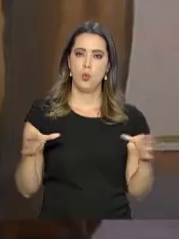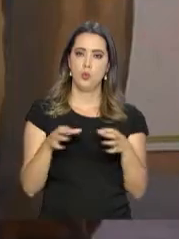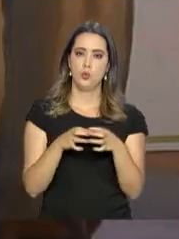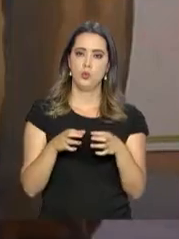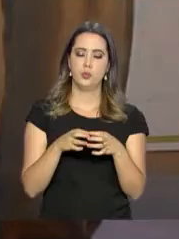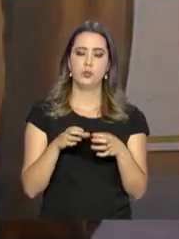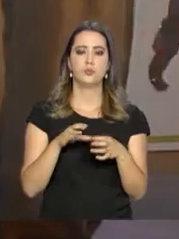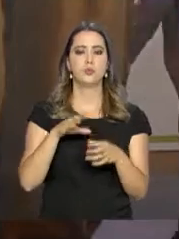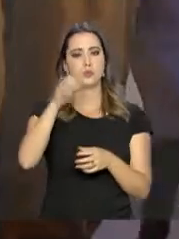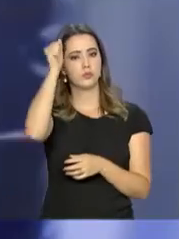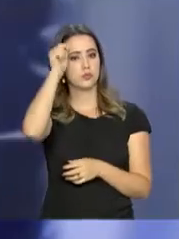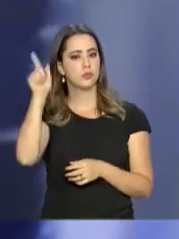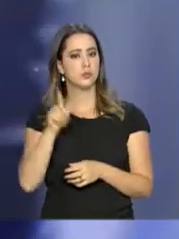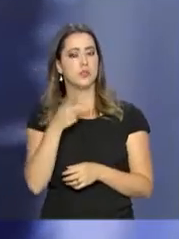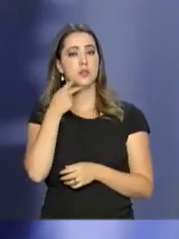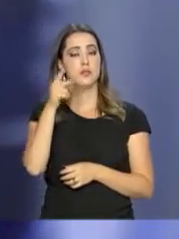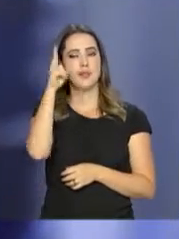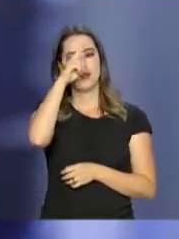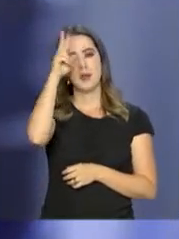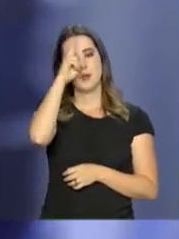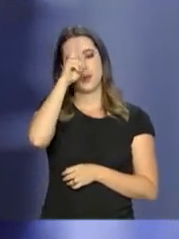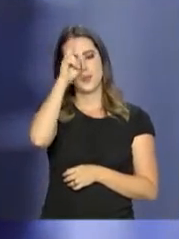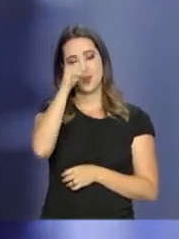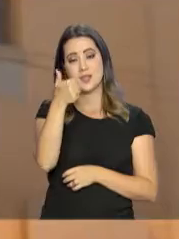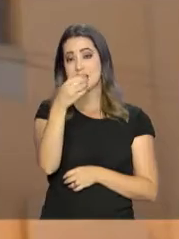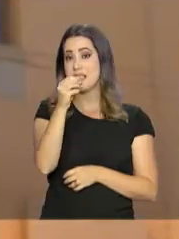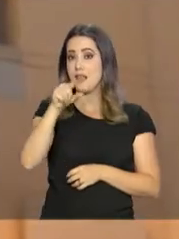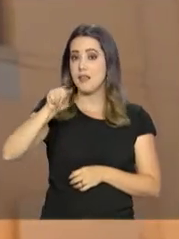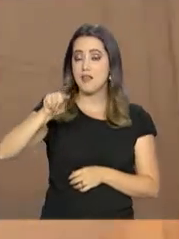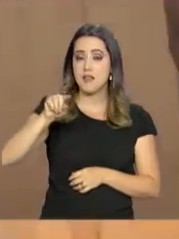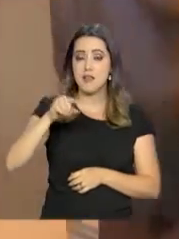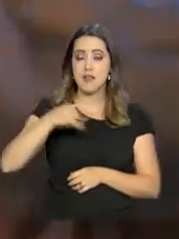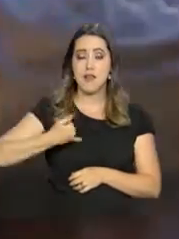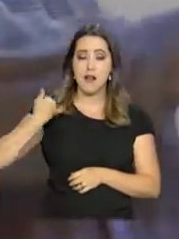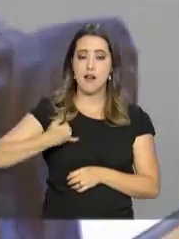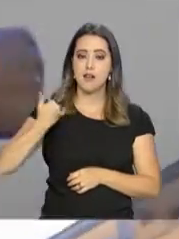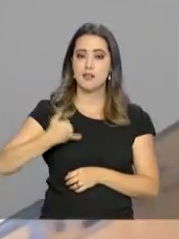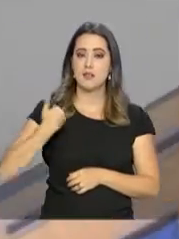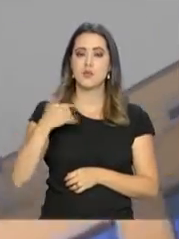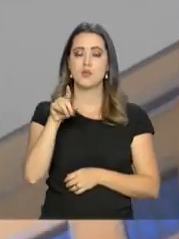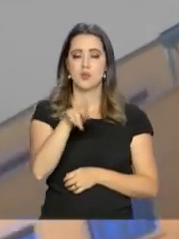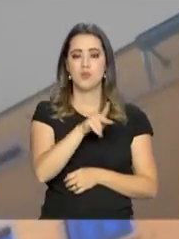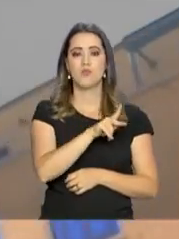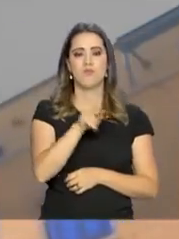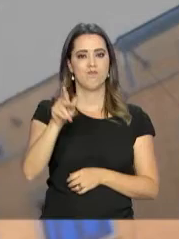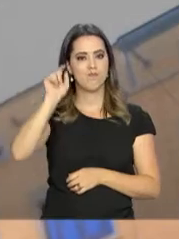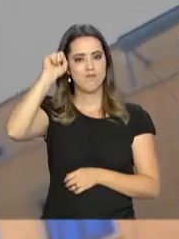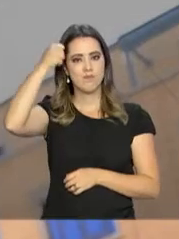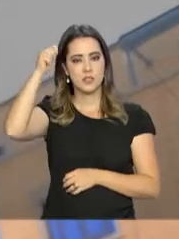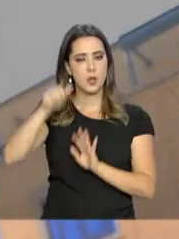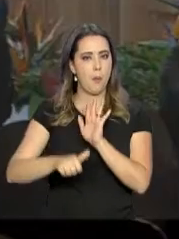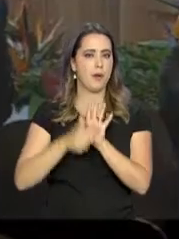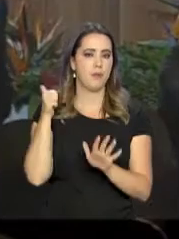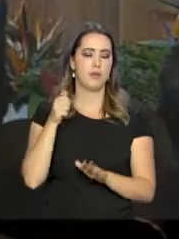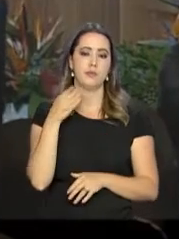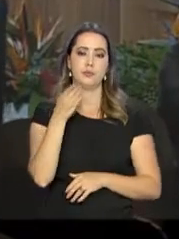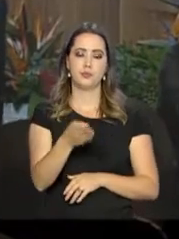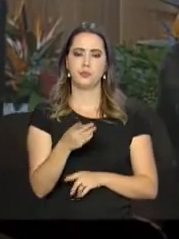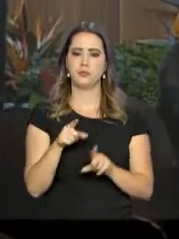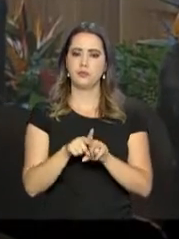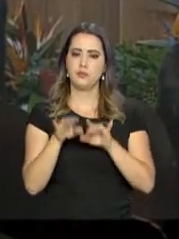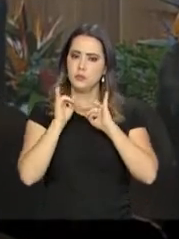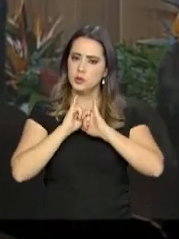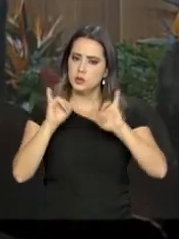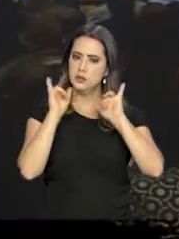Joanesburgo também lembrou os 100 anos de nascimento de Nelson Mandela, líder político e primeiro presidente negro da África do Sul. A declaração